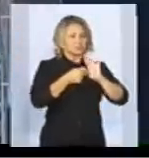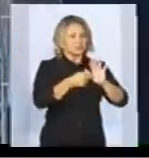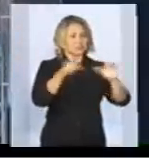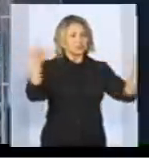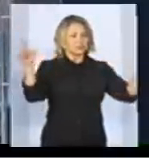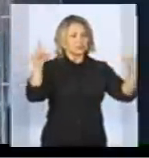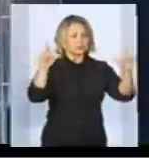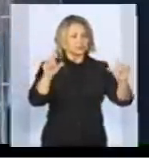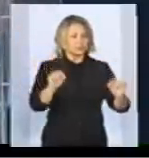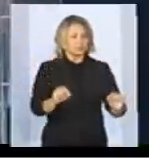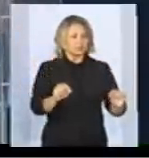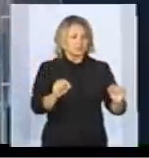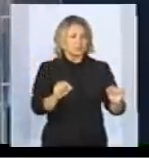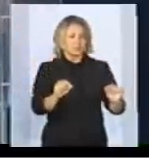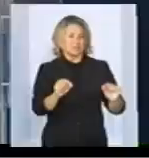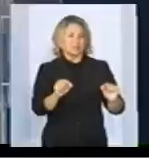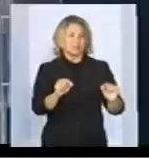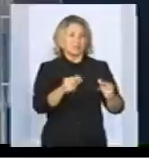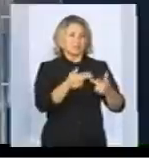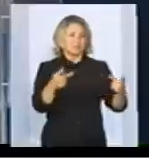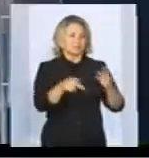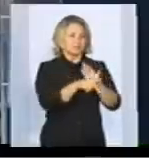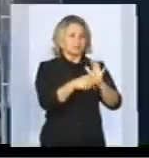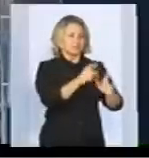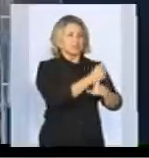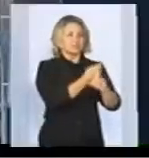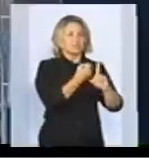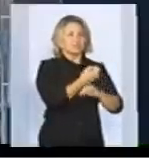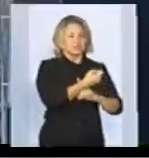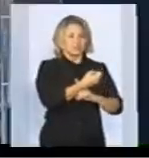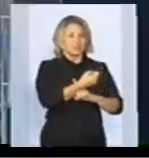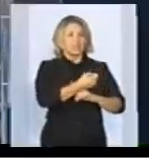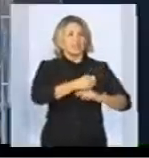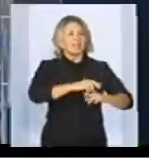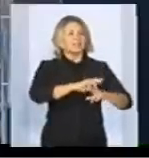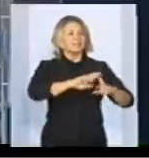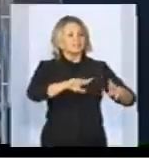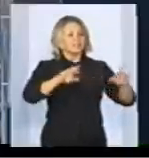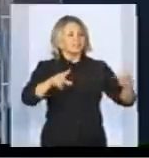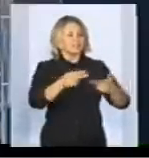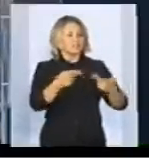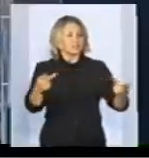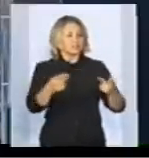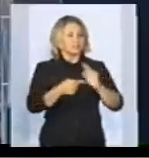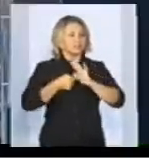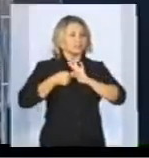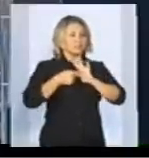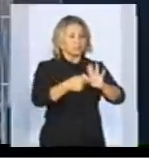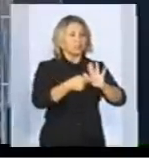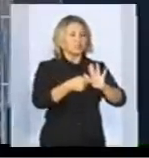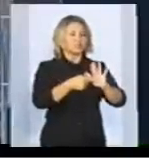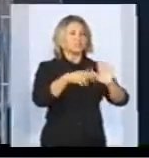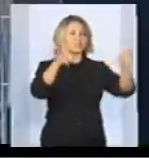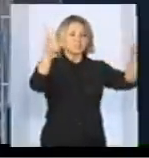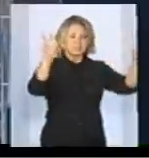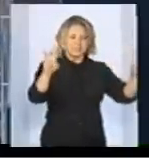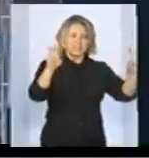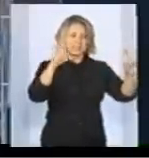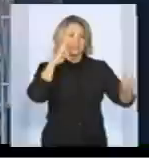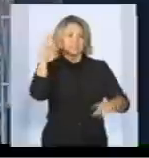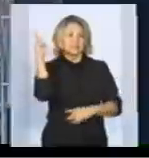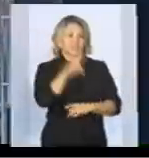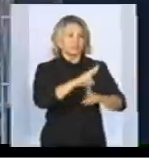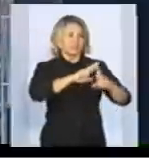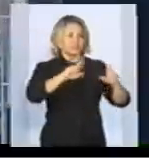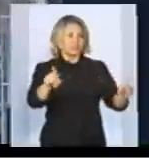reduzido mosaico interpretativo dos fenômenos sociais na escassa variedade argumentativa em razão de enfoques que Reiter temas e pontos de vista